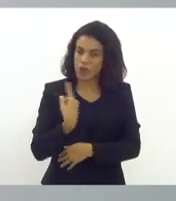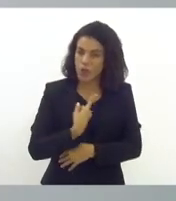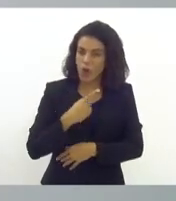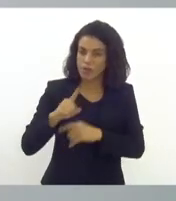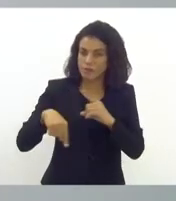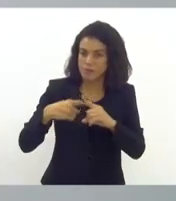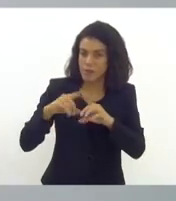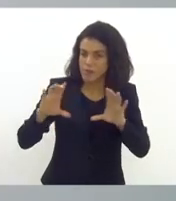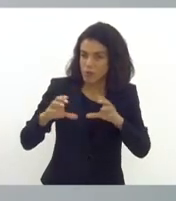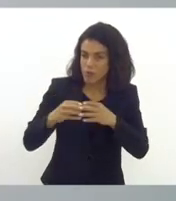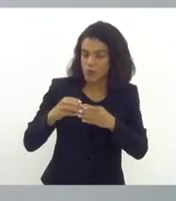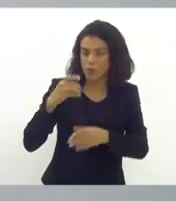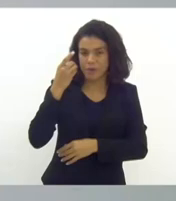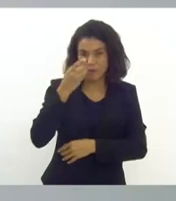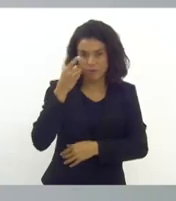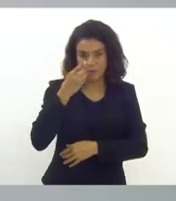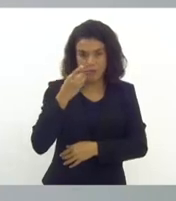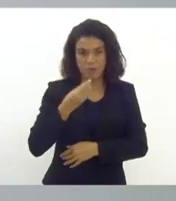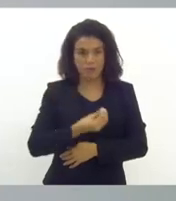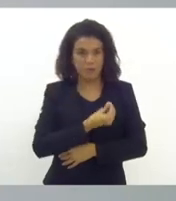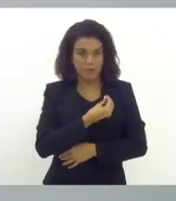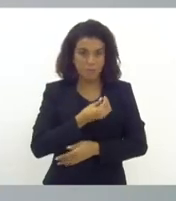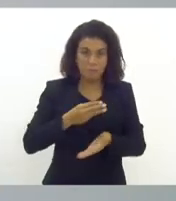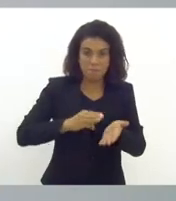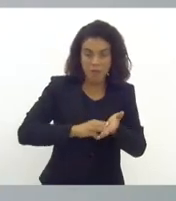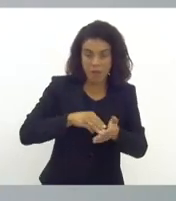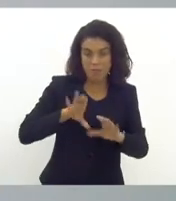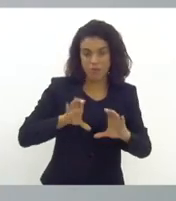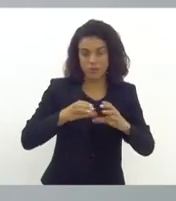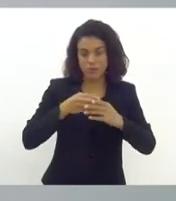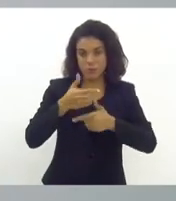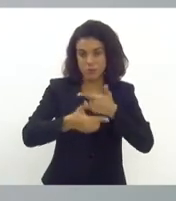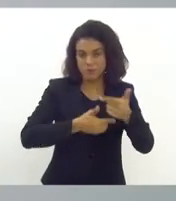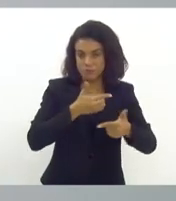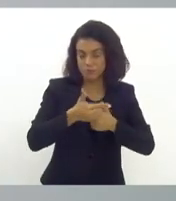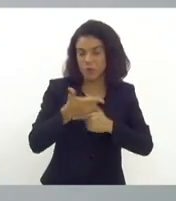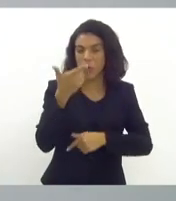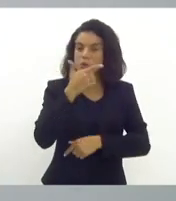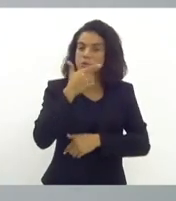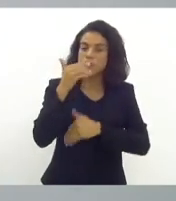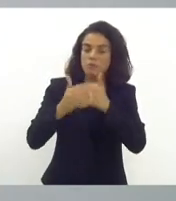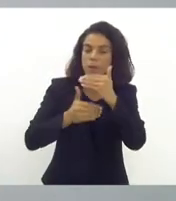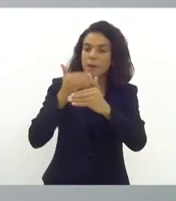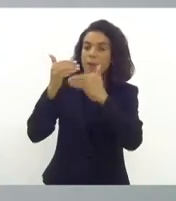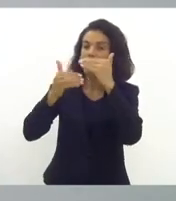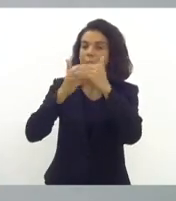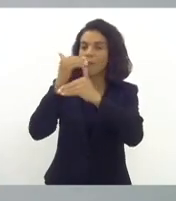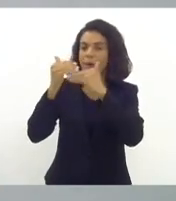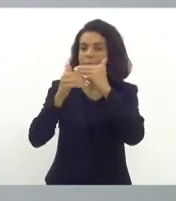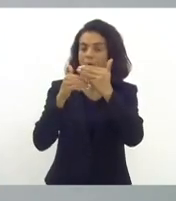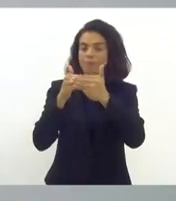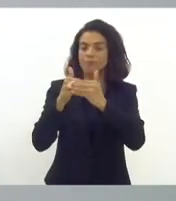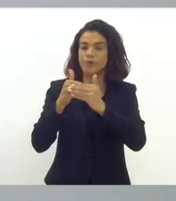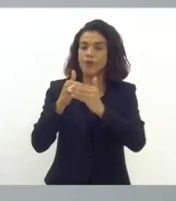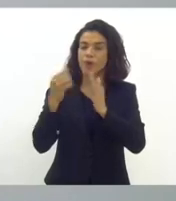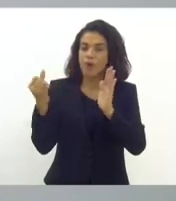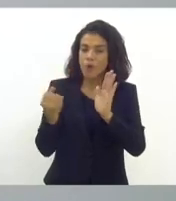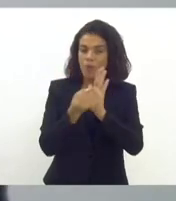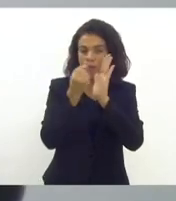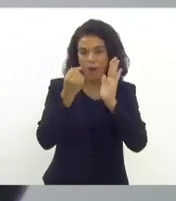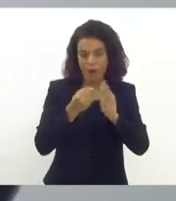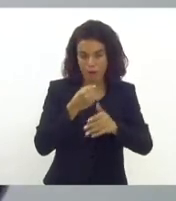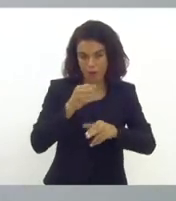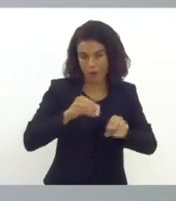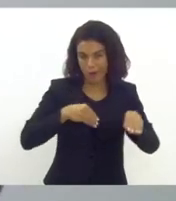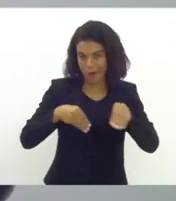com os outros deputados que compõem essa frente a gente consiga avançar No que diz respeito ao Marco para